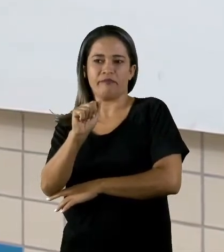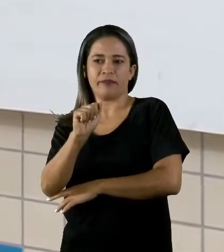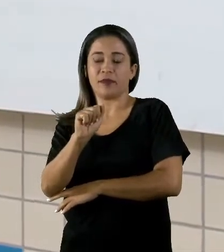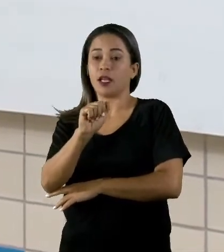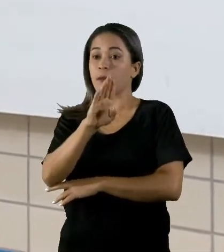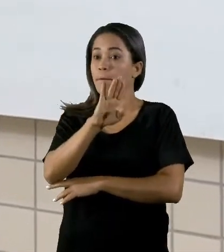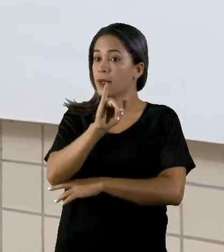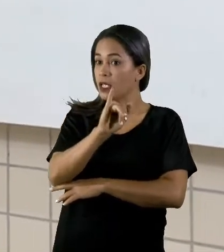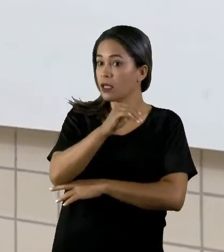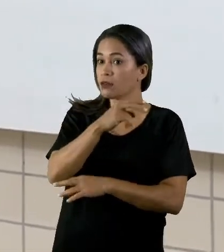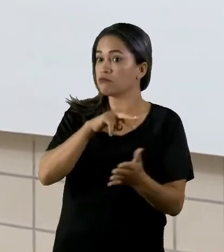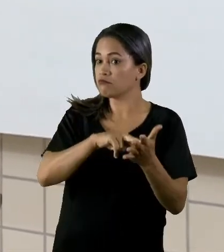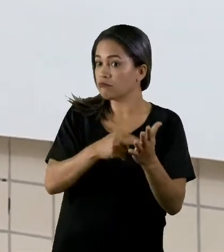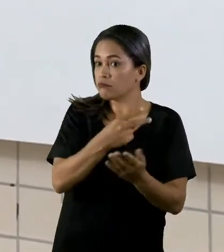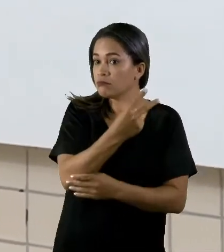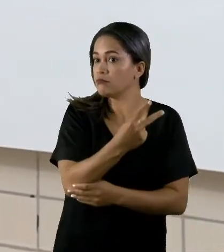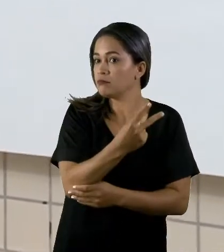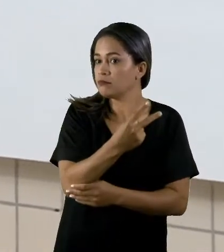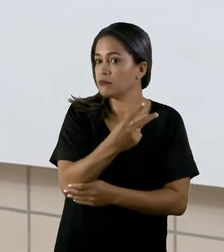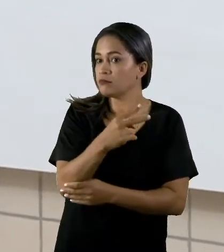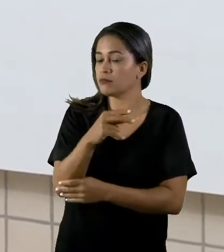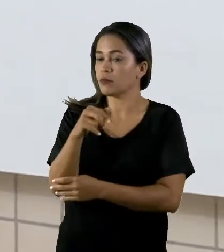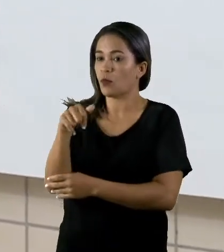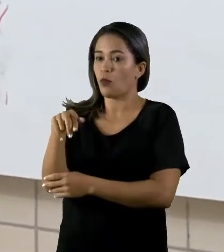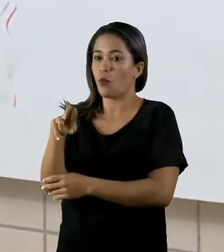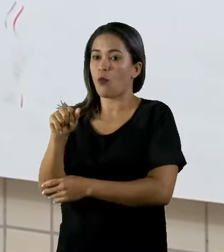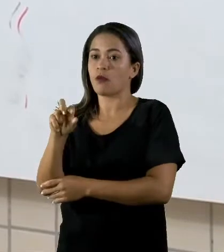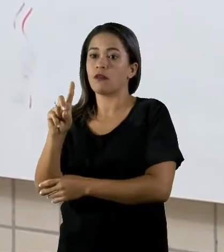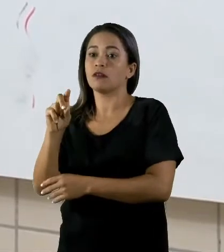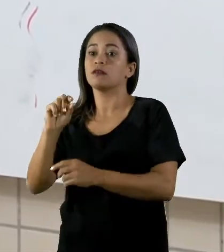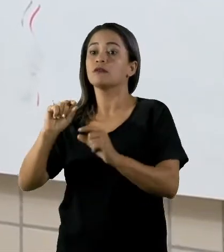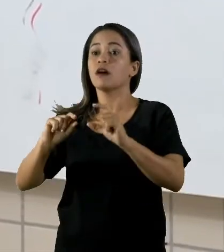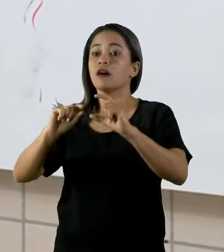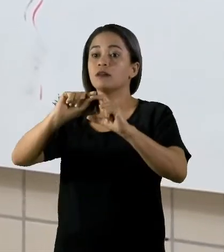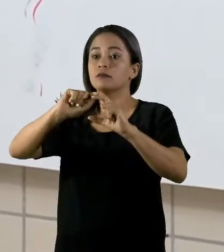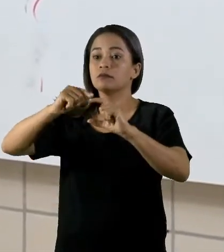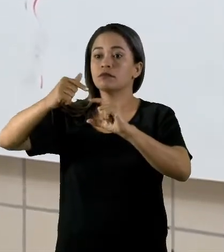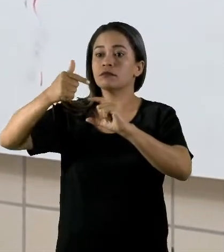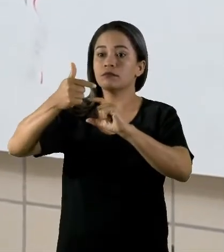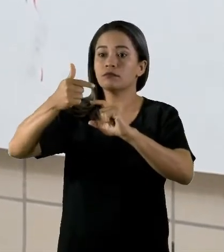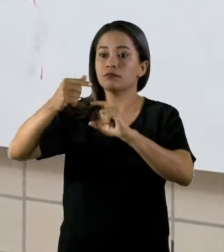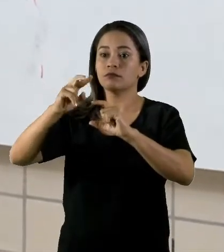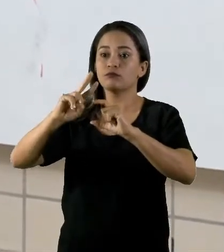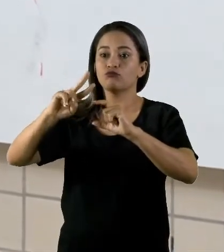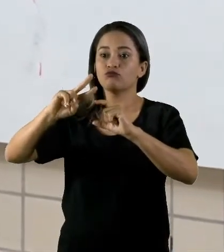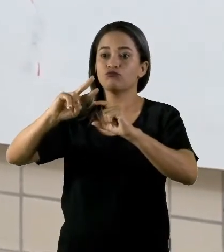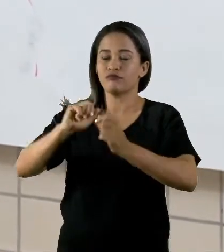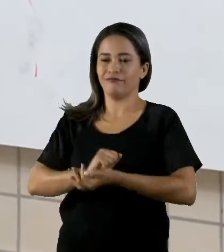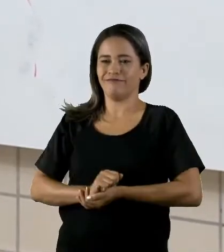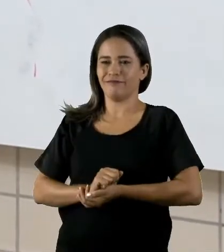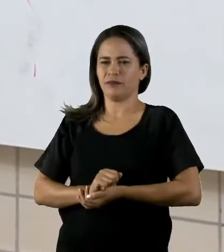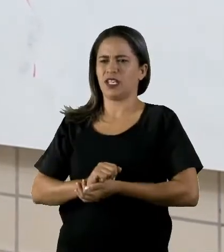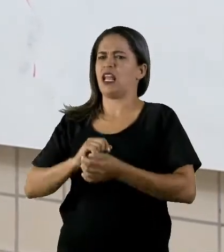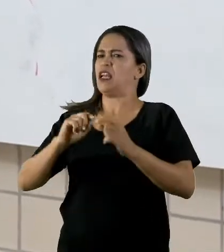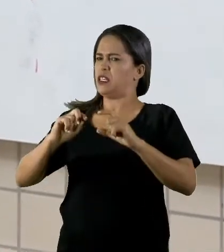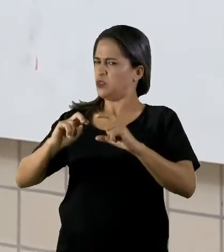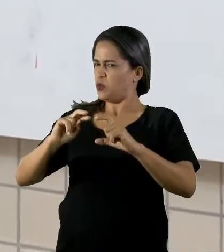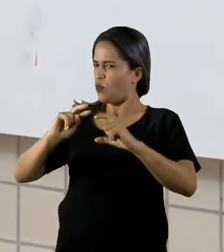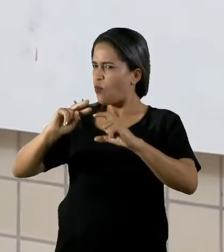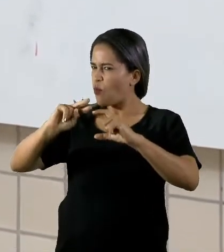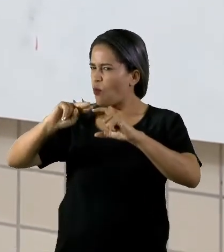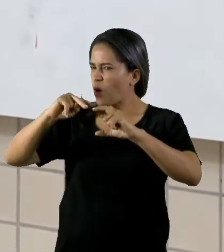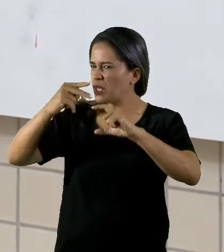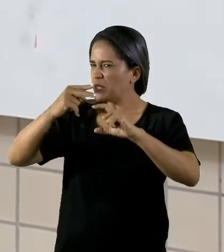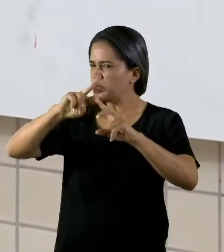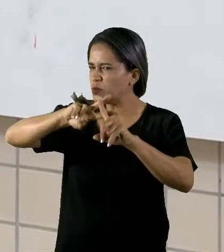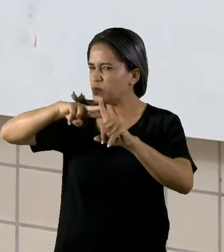vem de 2. Quadrada quer dizer de expoente 2. Então, eu teria um quadrado dobrado, seria isso, né? Vamos